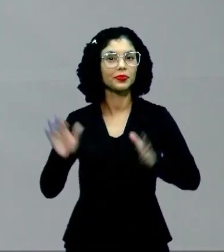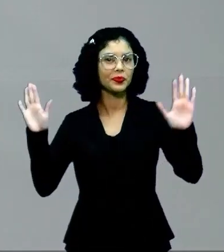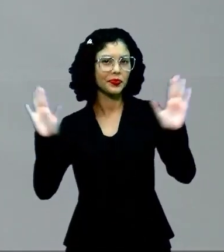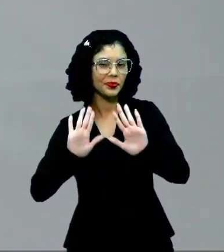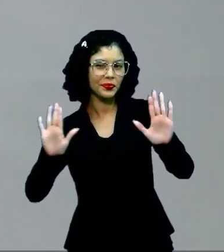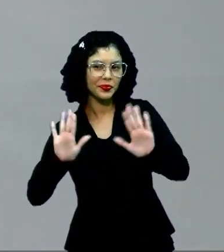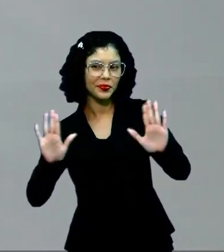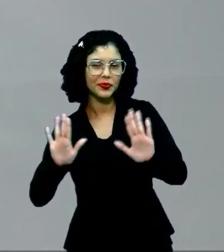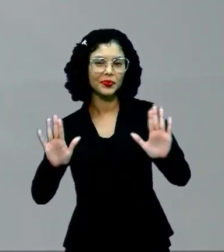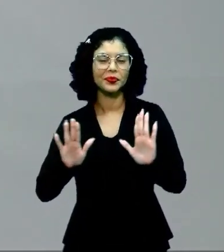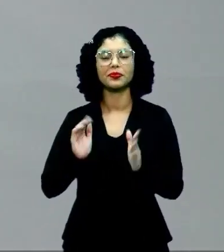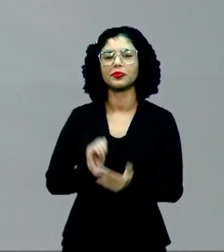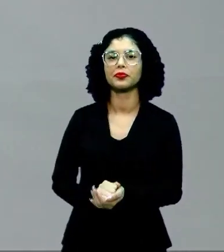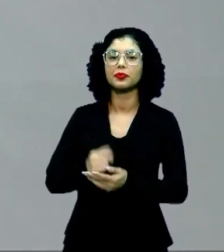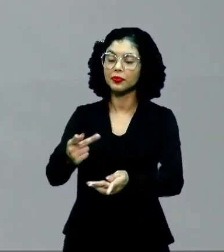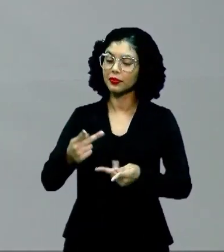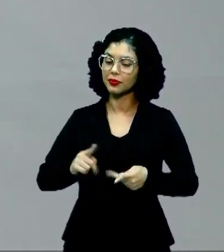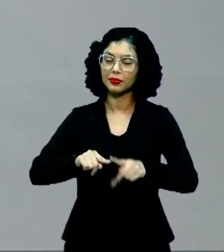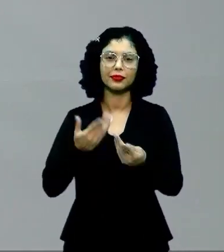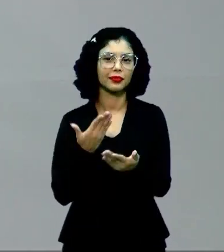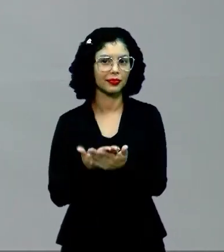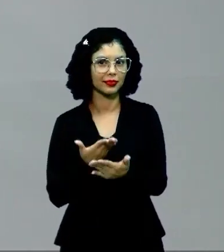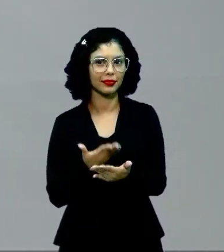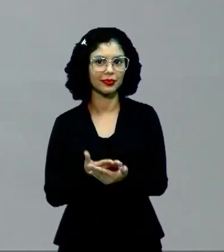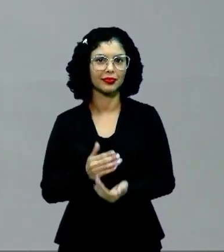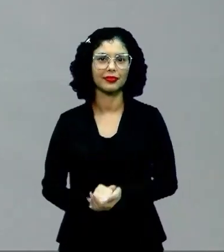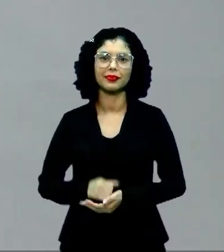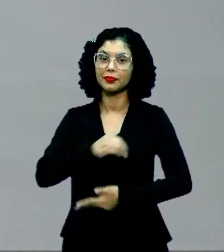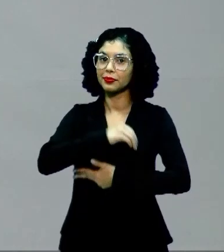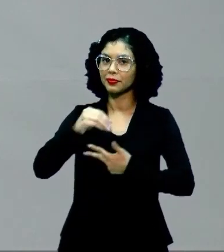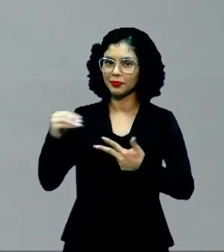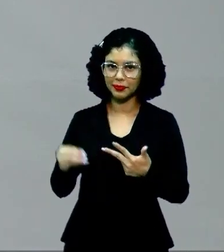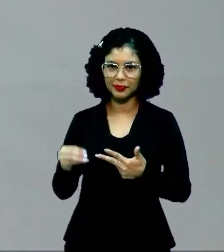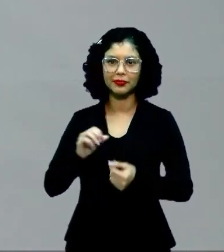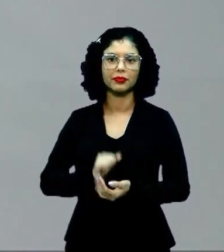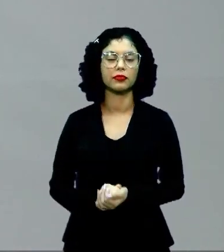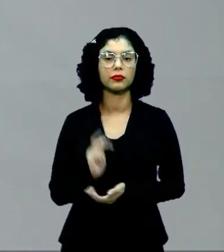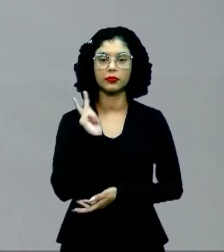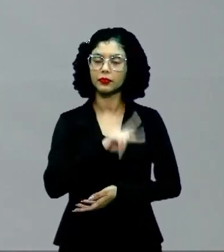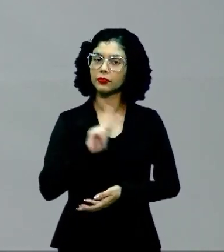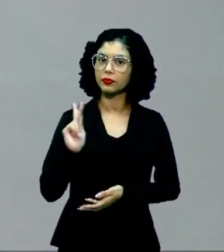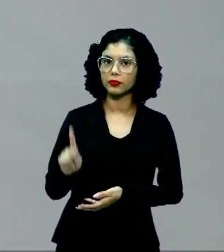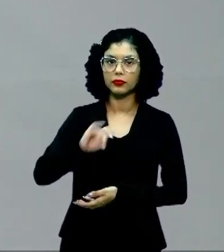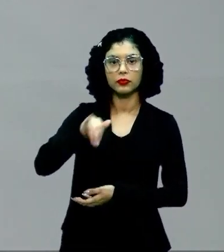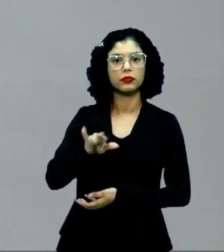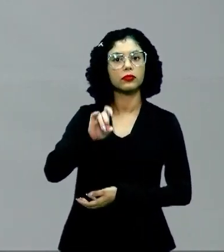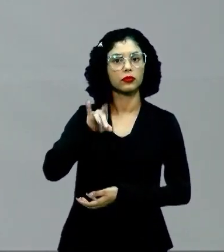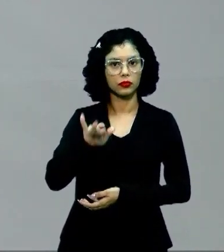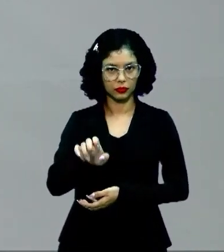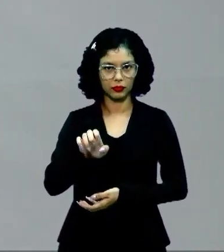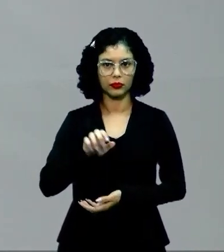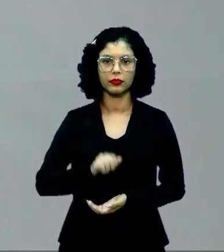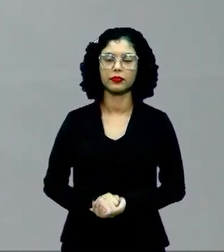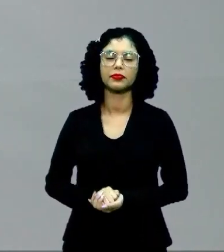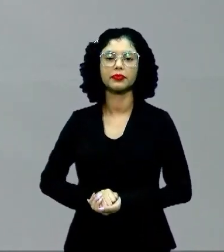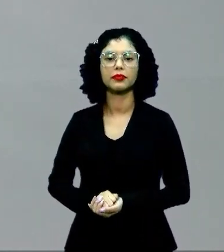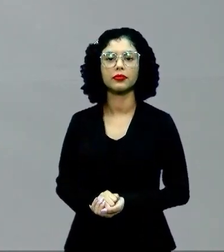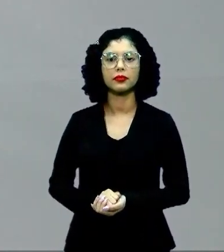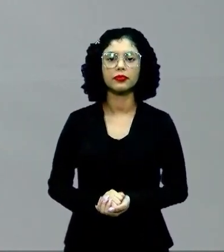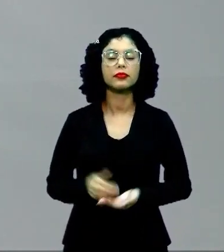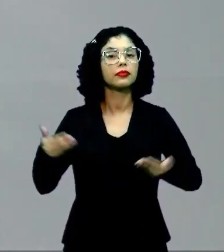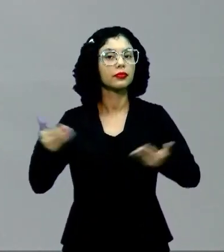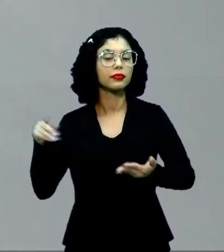Olá, pessoal. Seja bem-vindo a mais uma aula do Pré-ENEM. Eu sou o professor Josué de Freitas